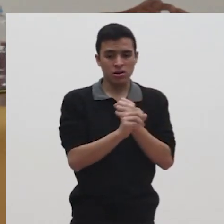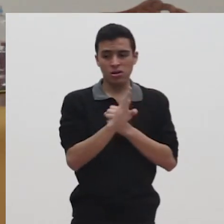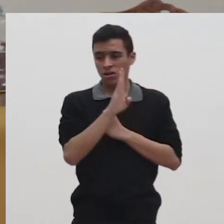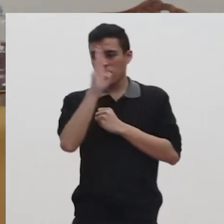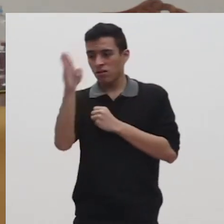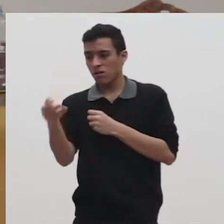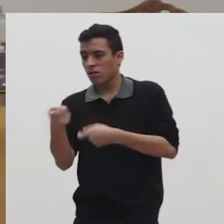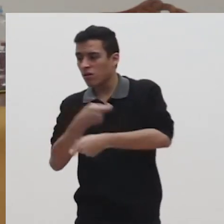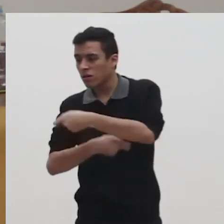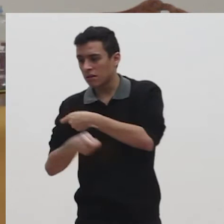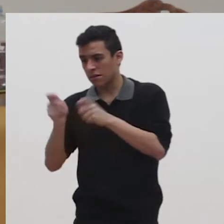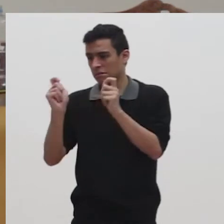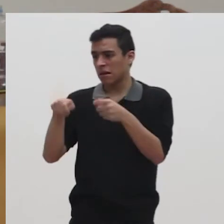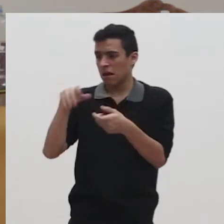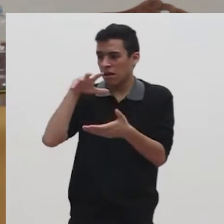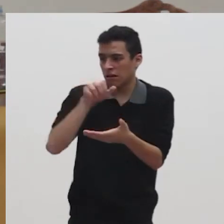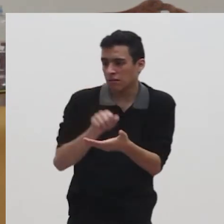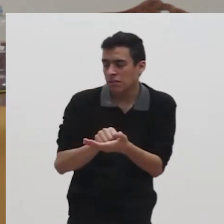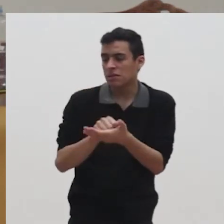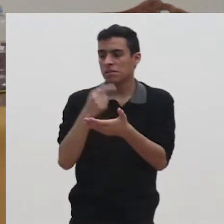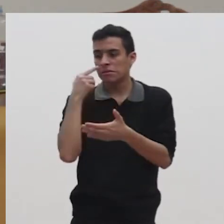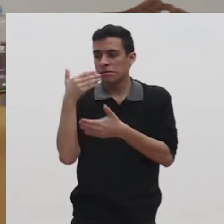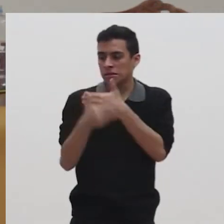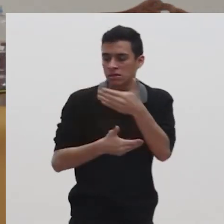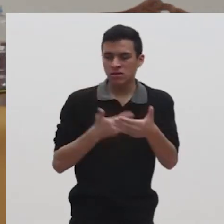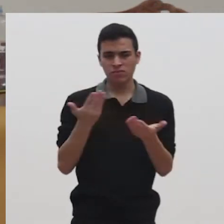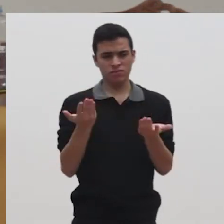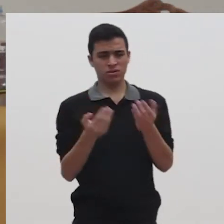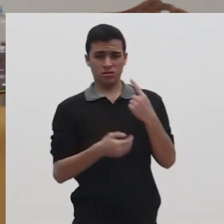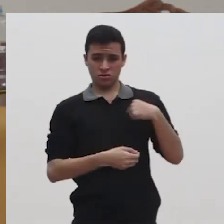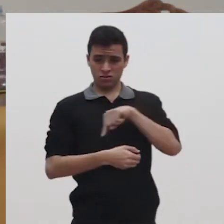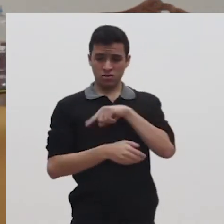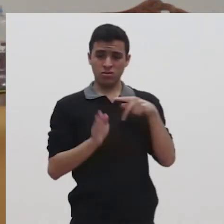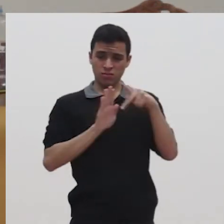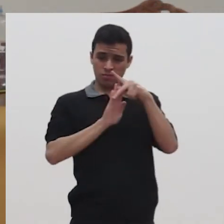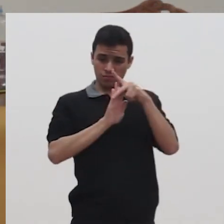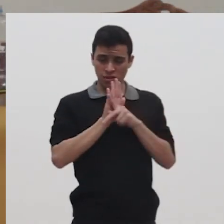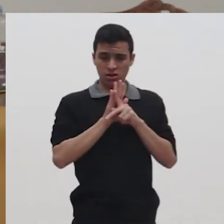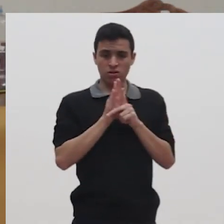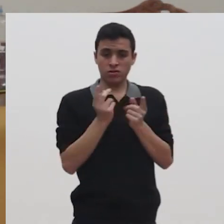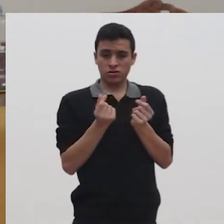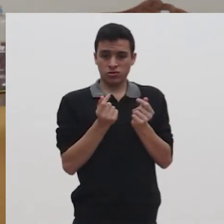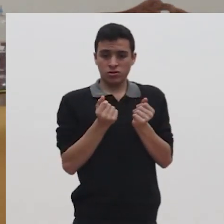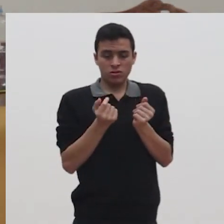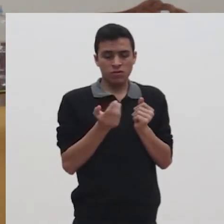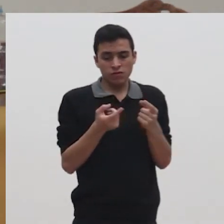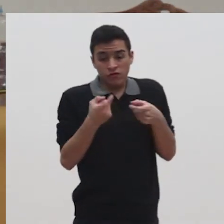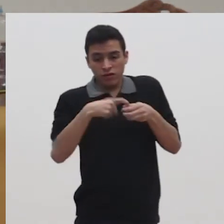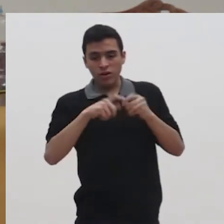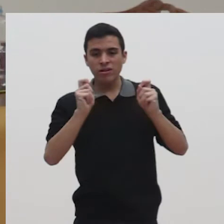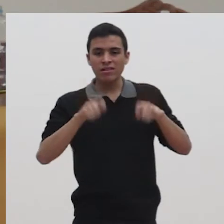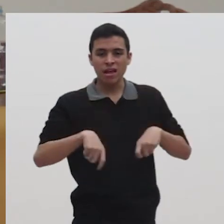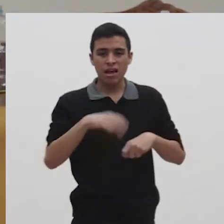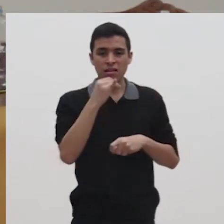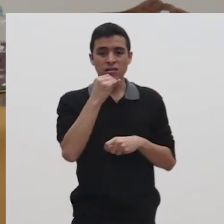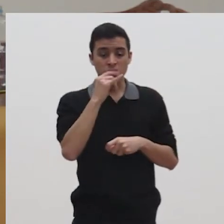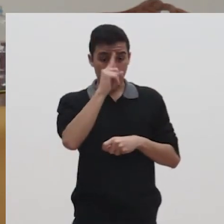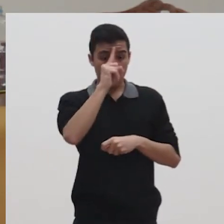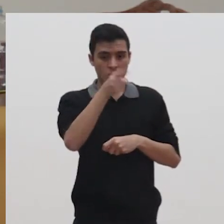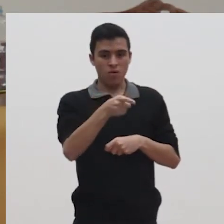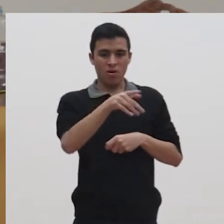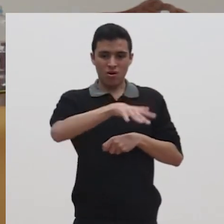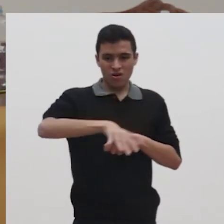o reitor para saber se a tua obra sai ou se a tua obra não sai. Se a gente tiver um plano diretor com um vínculo orçamentário, eu tenho como colocar uma